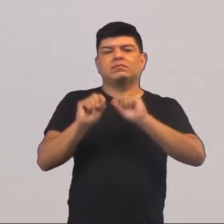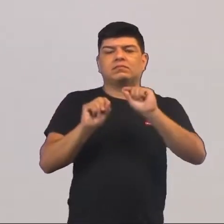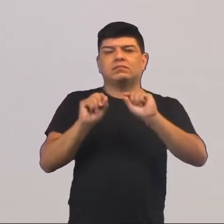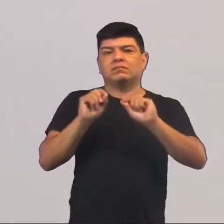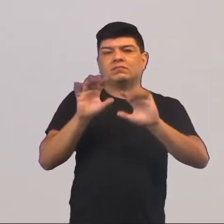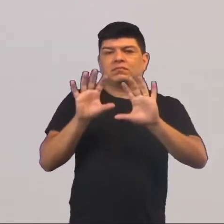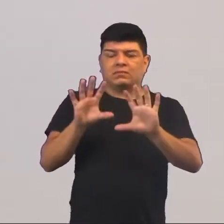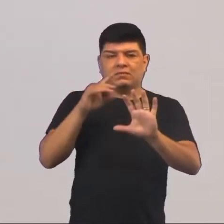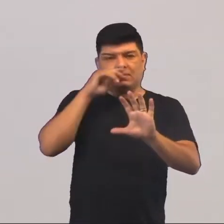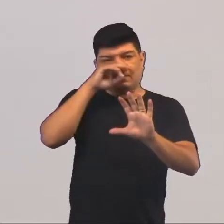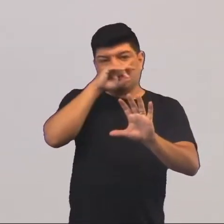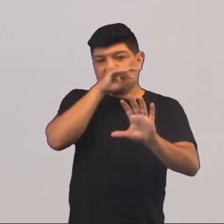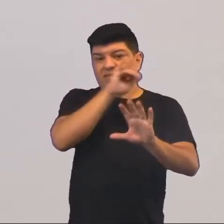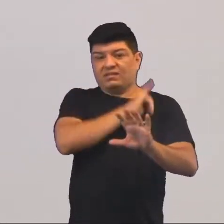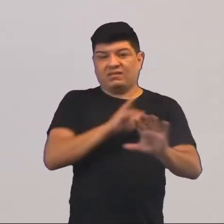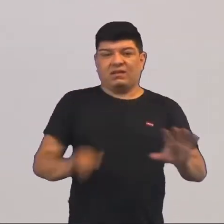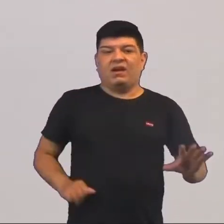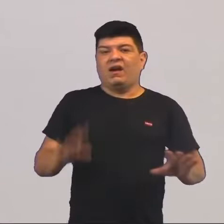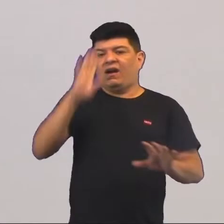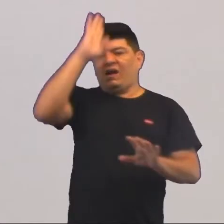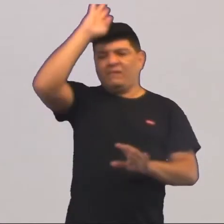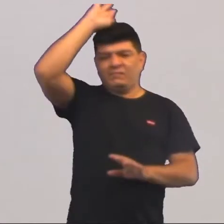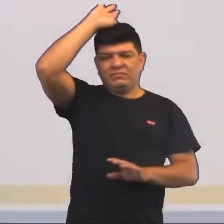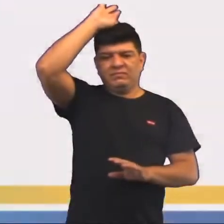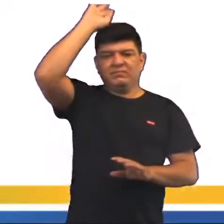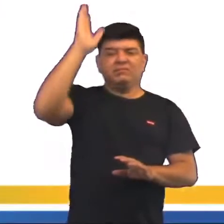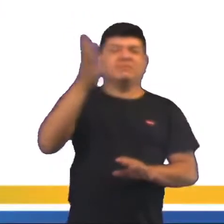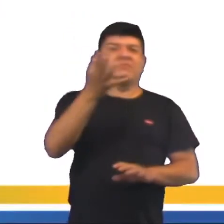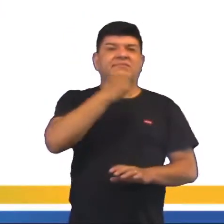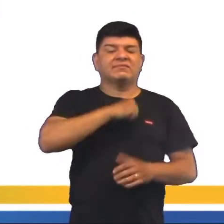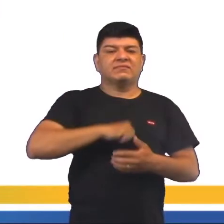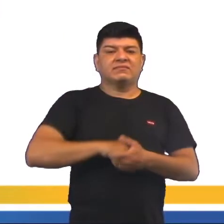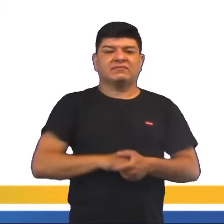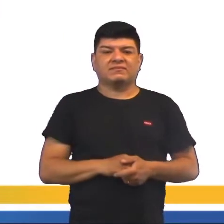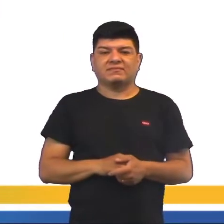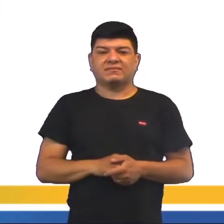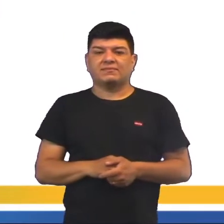remete automaticamente ao Grande Império Romano. Vamos lá?